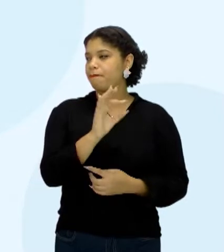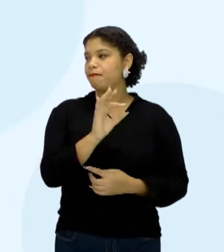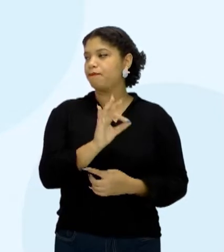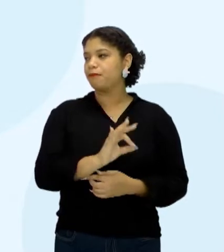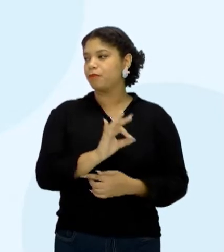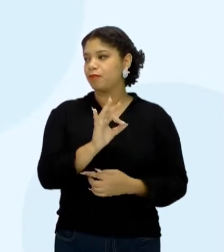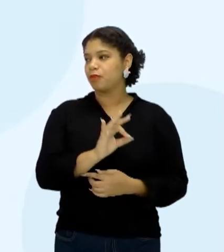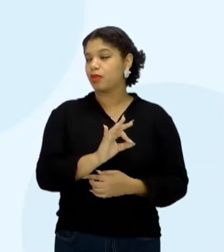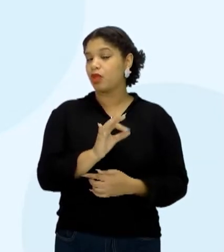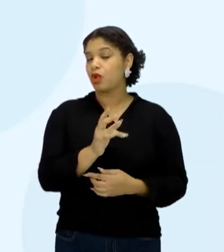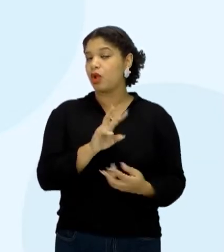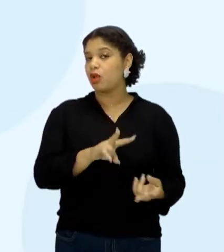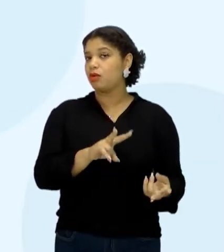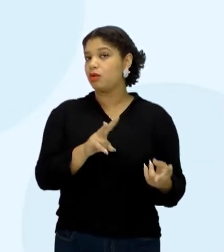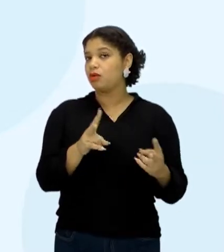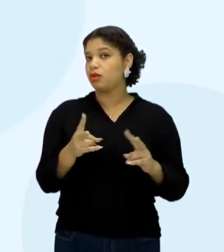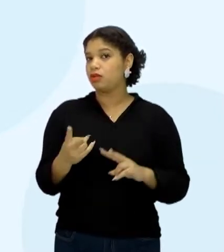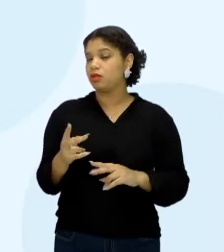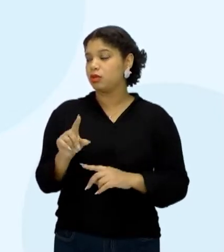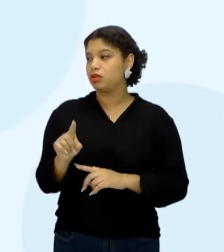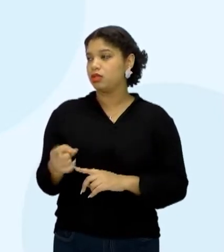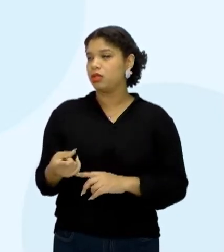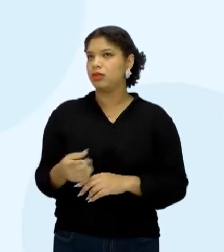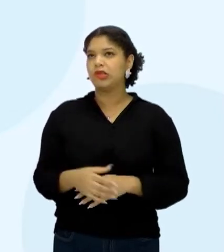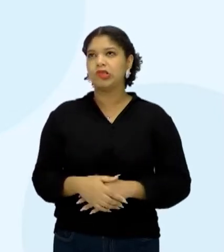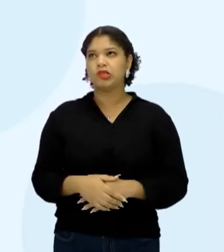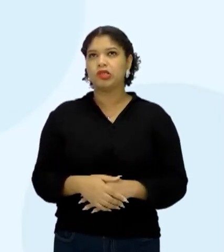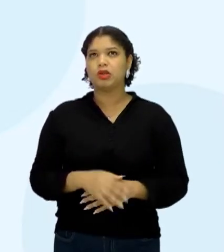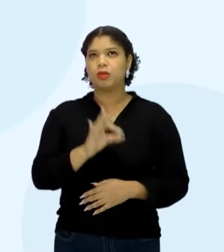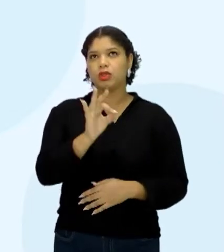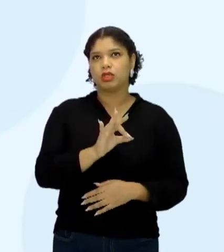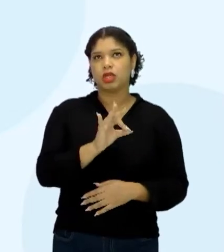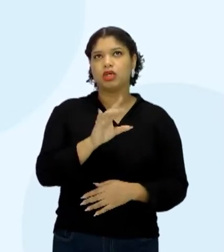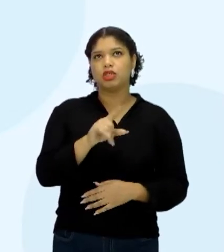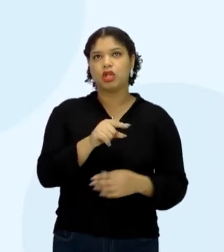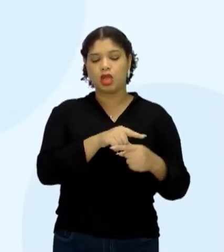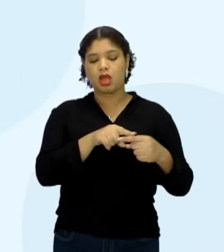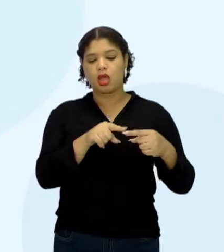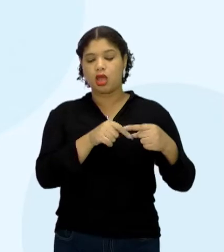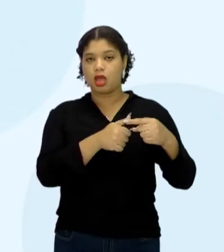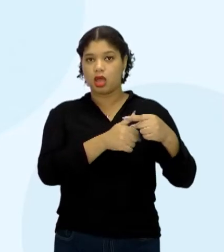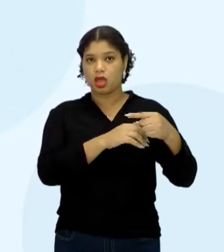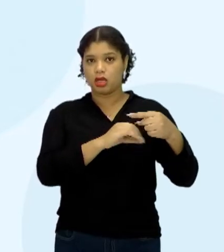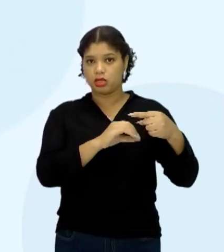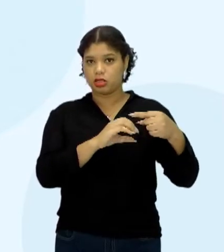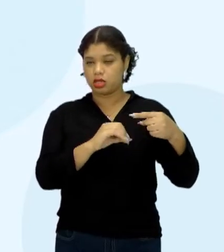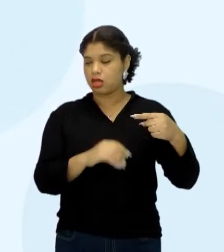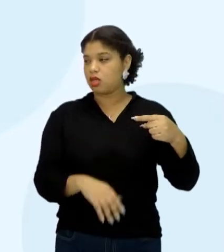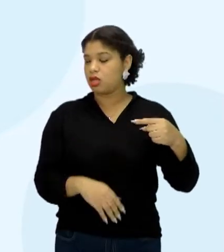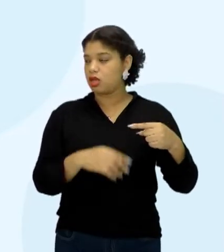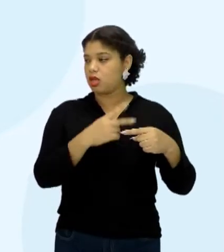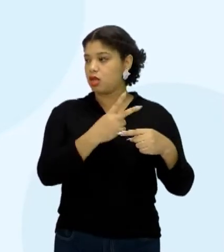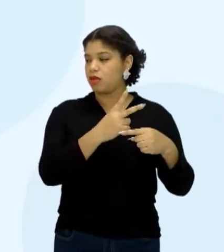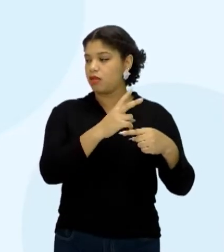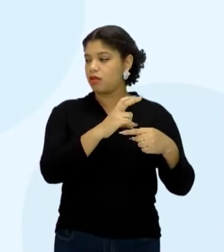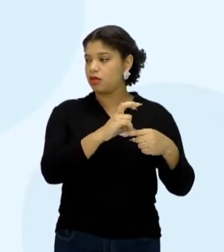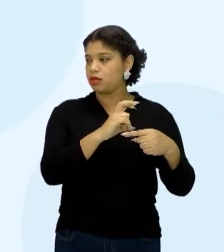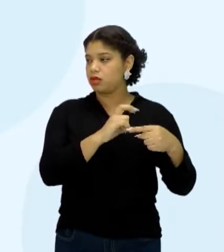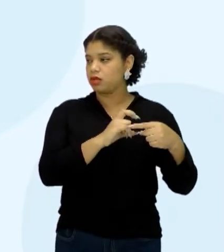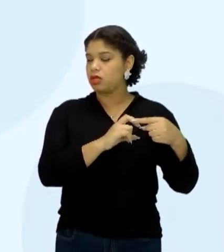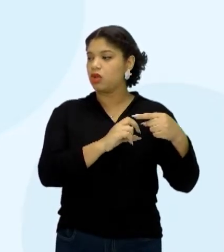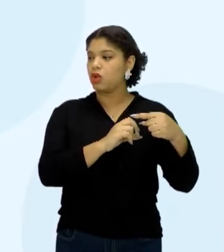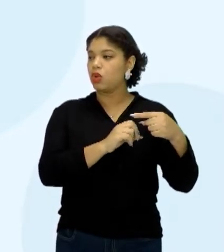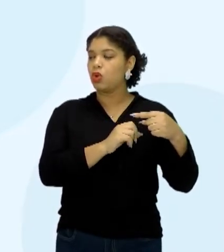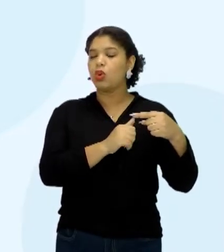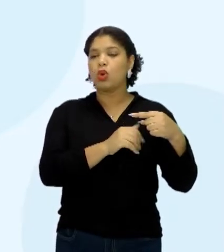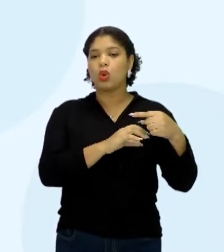em decimal. Ah, tem que lembrar que porcentagem é sobre 100. Então 25%, 25 por 100. E quando a